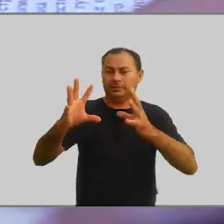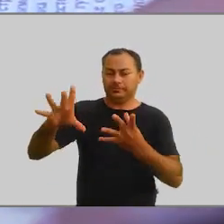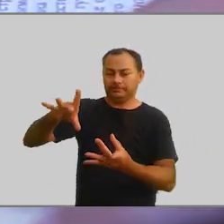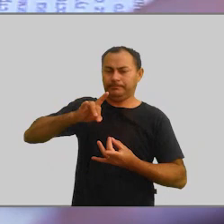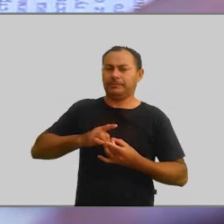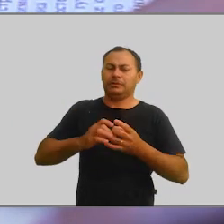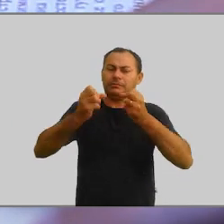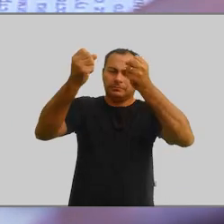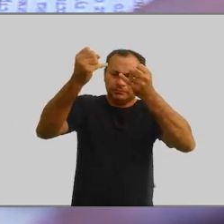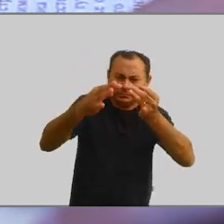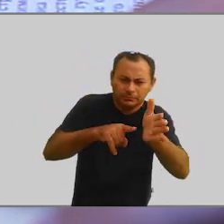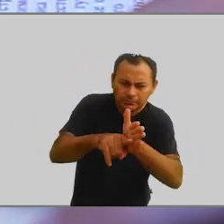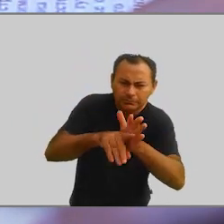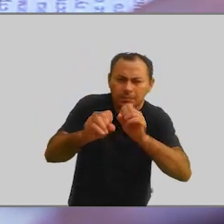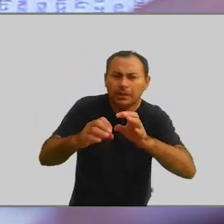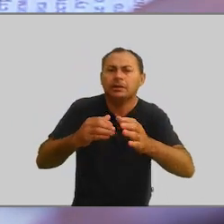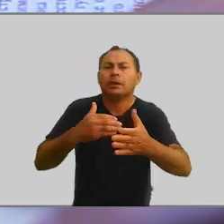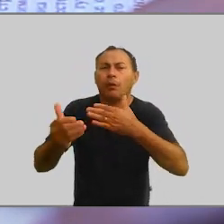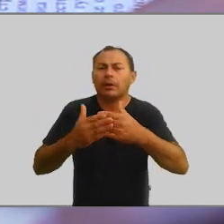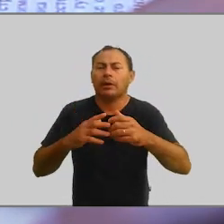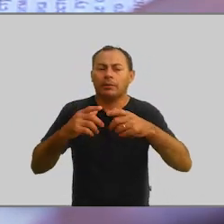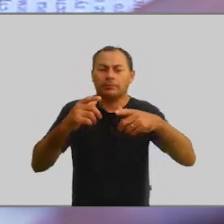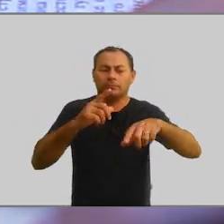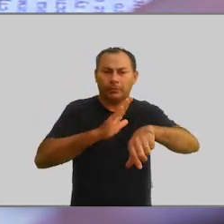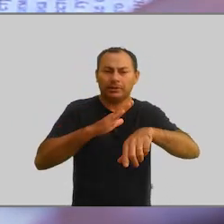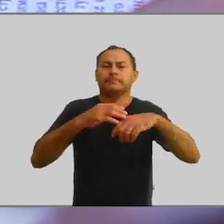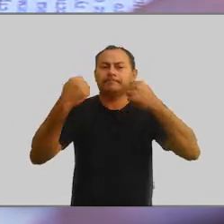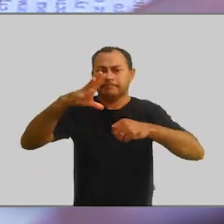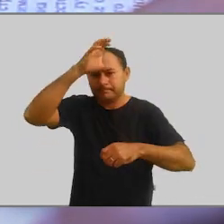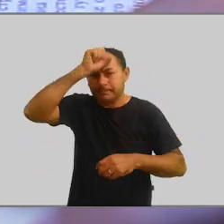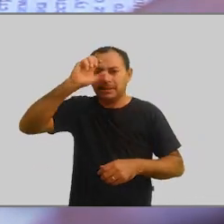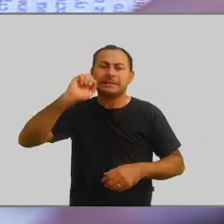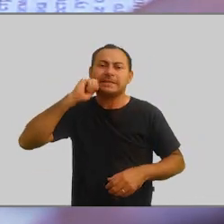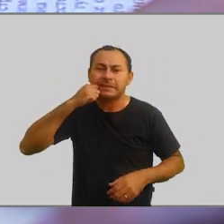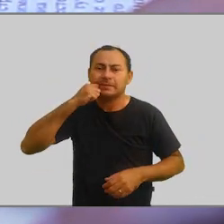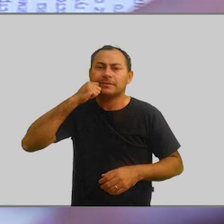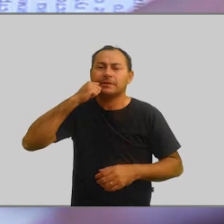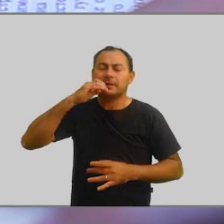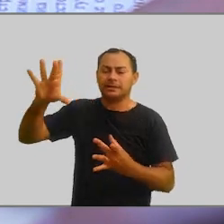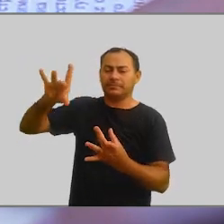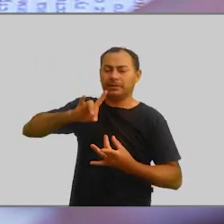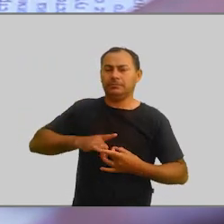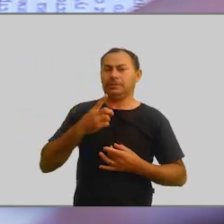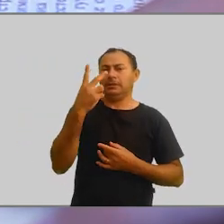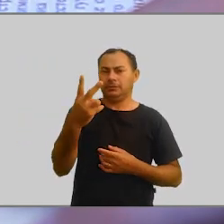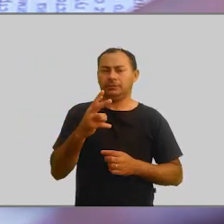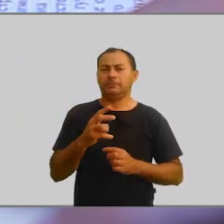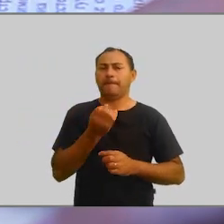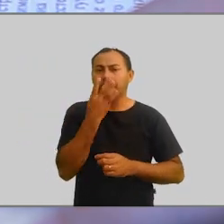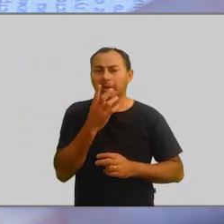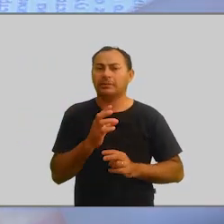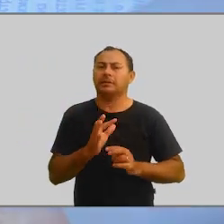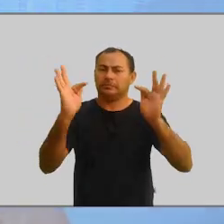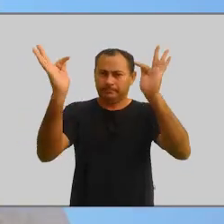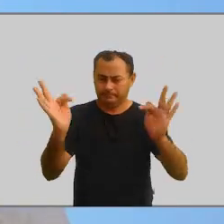em questões espirituais. Em qualquer situação, precisamos ter aprendido o segredo espiritual contido nessas duas